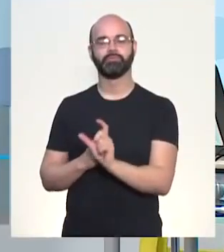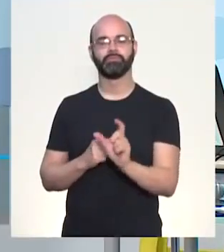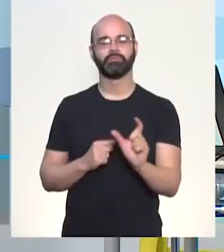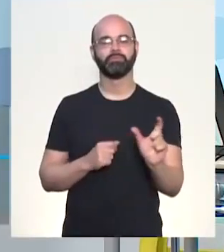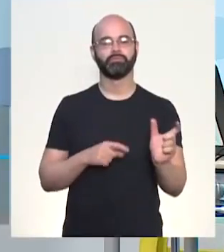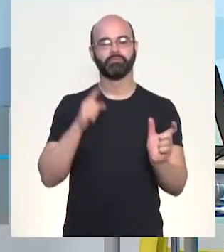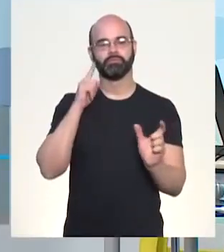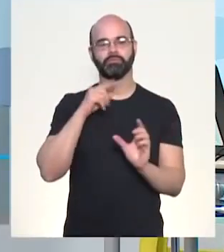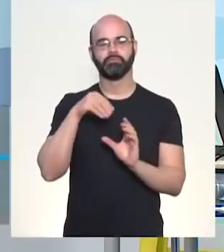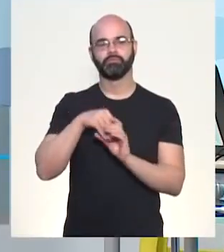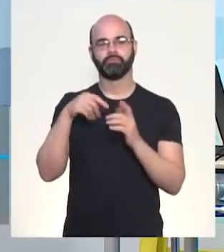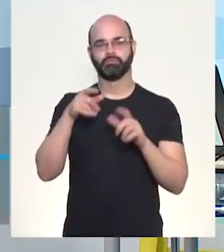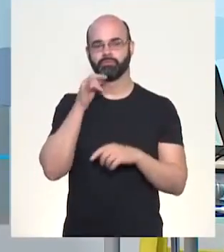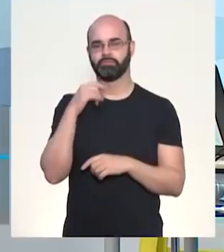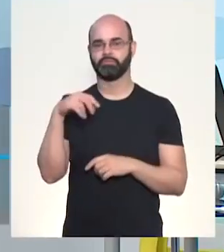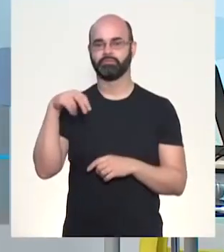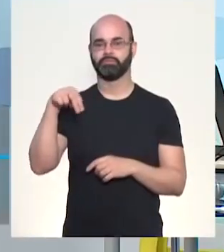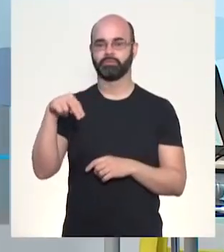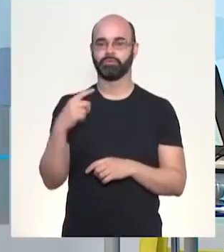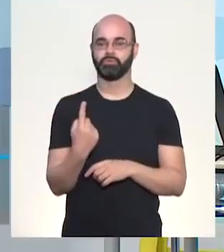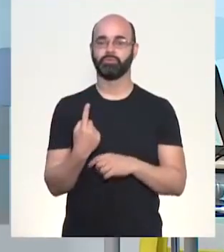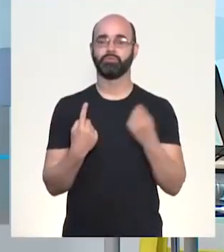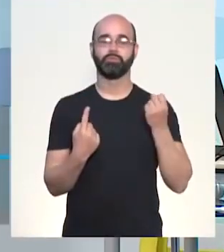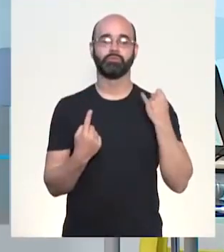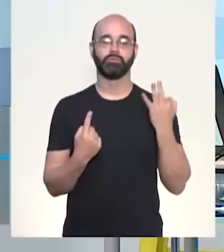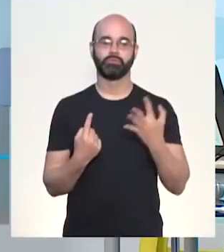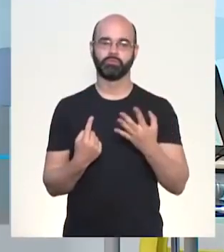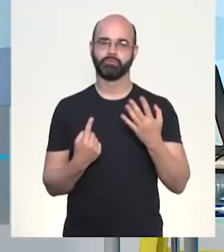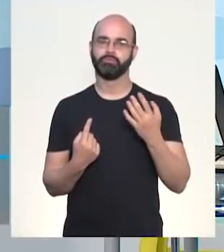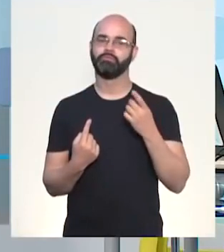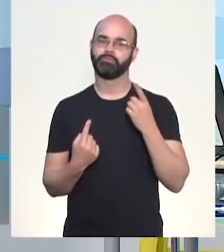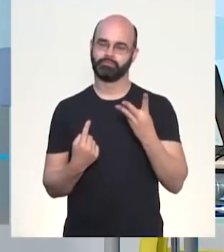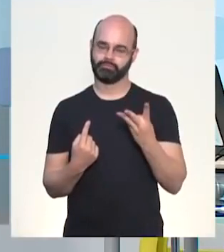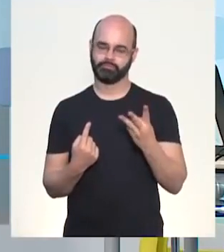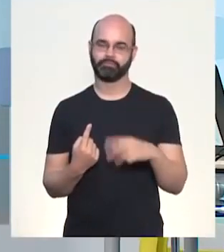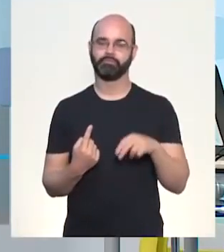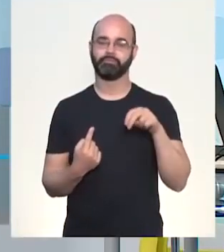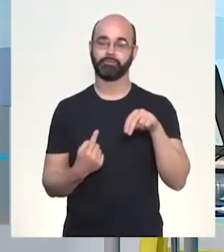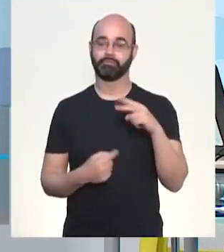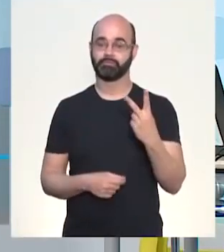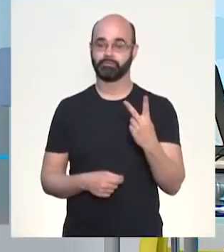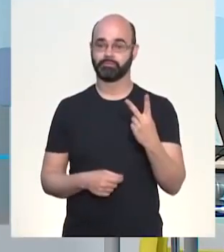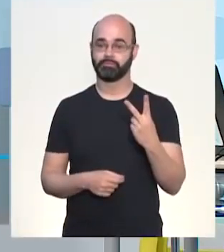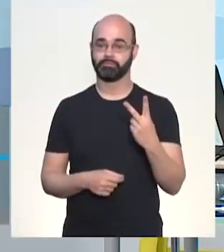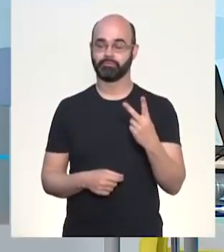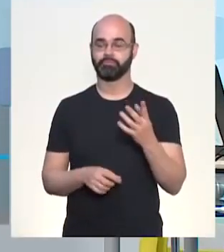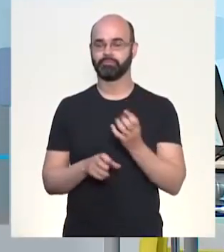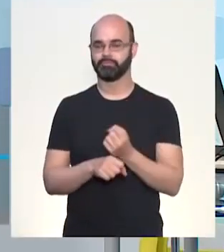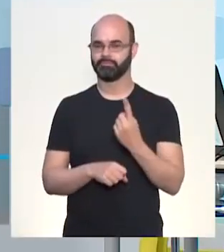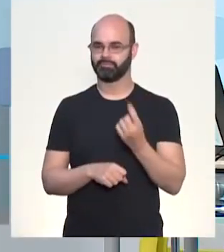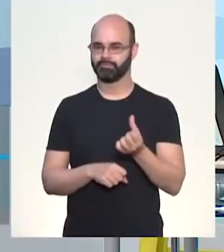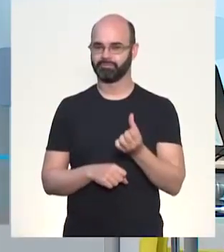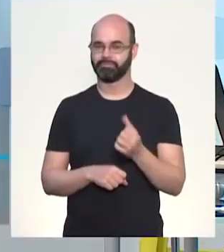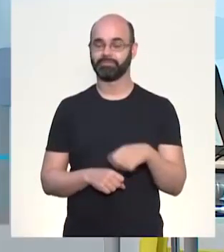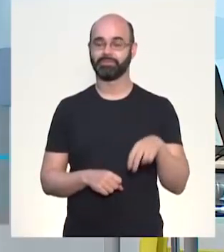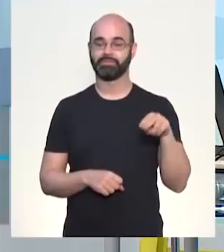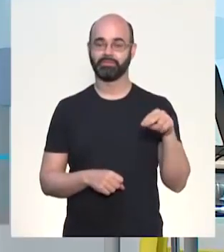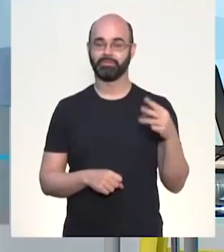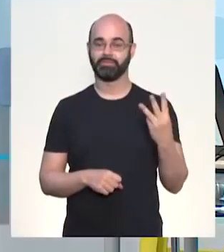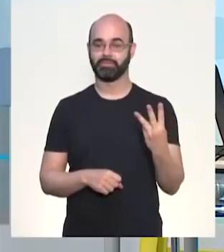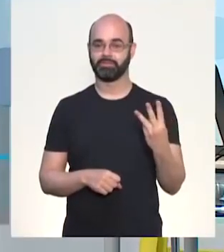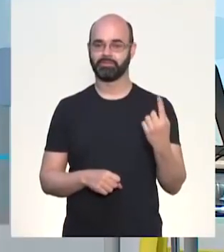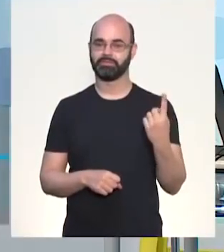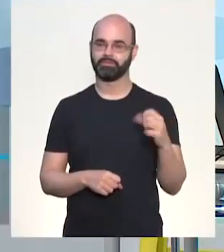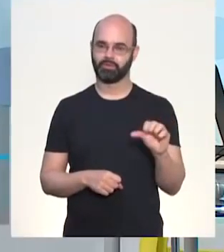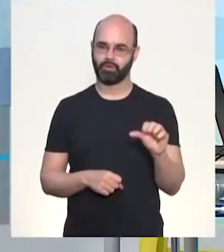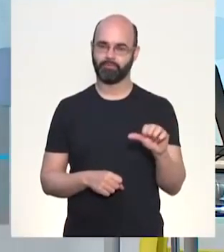jogar aqui, ó, N1, que tem que dar quanto? Tem que dar 13. N2 tem que dar 16. N3 tem que ser igual a 19